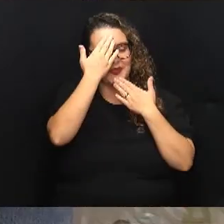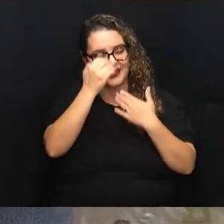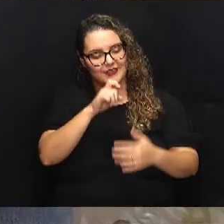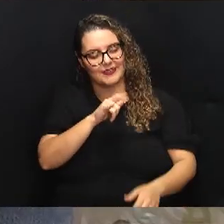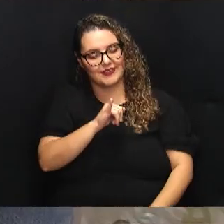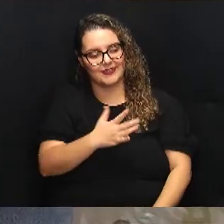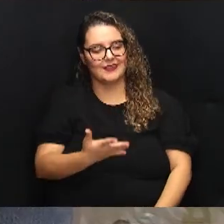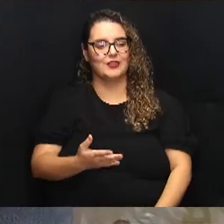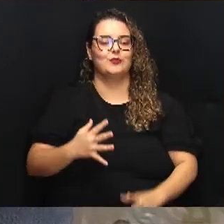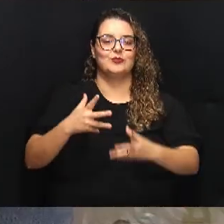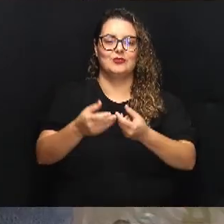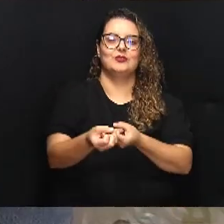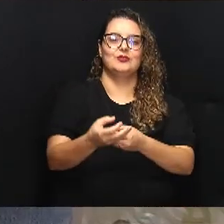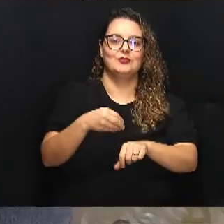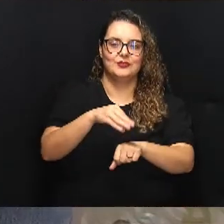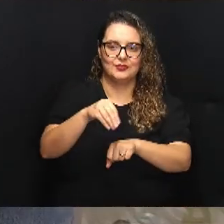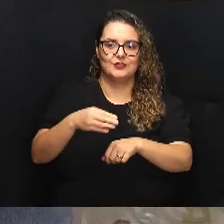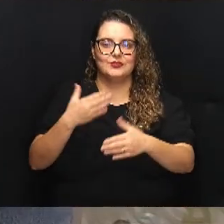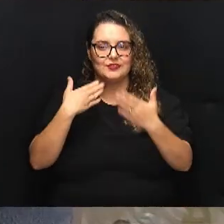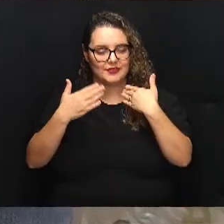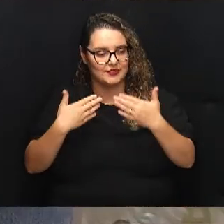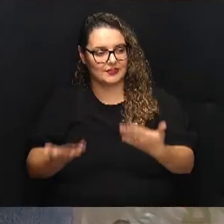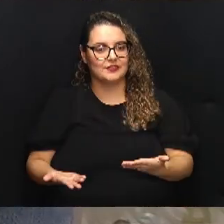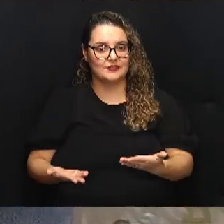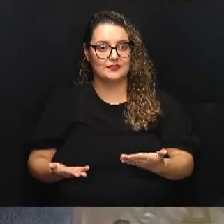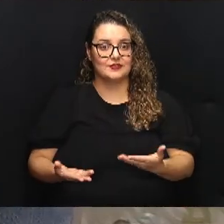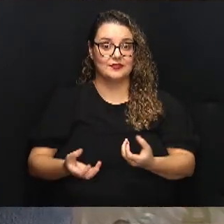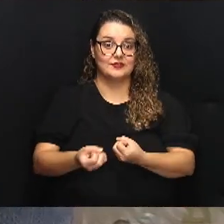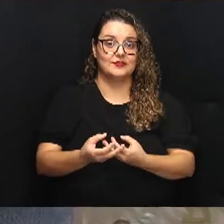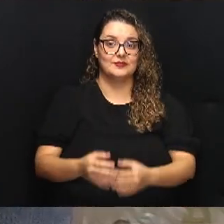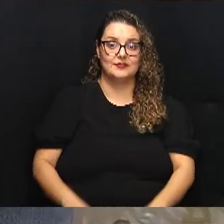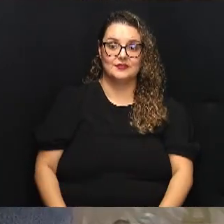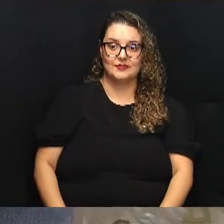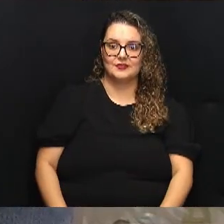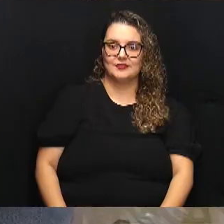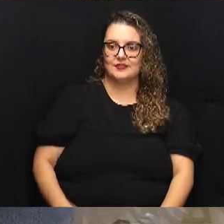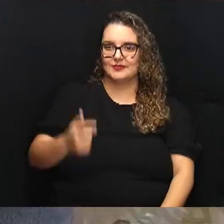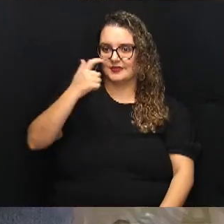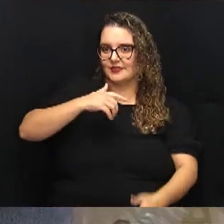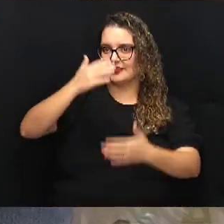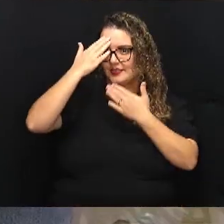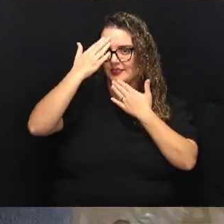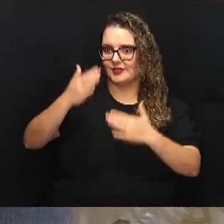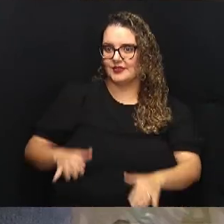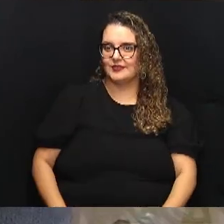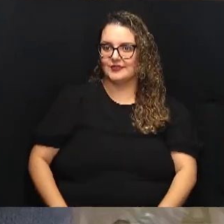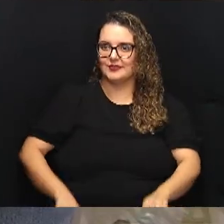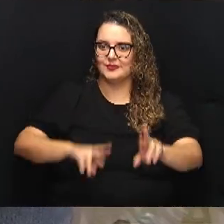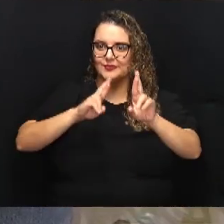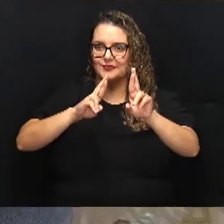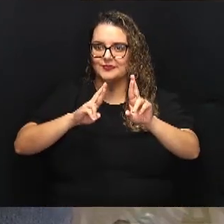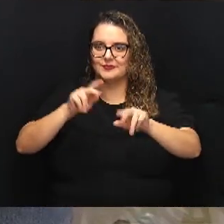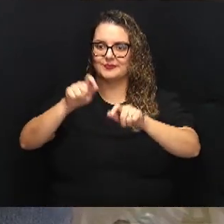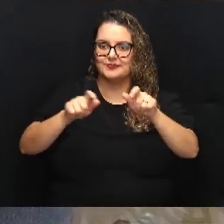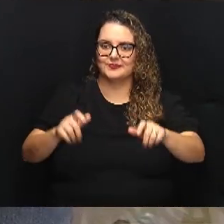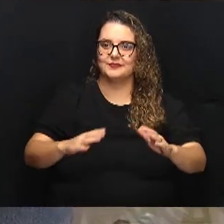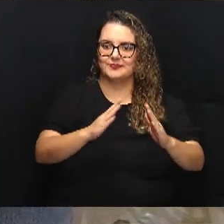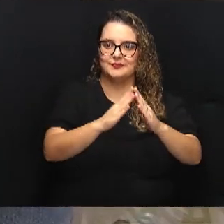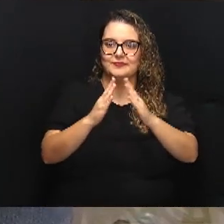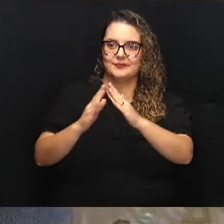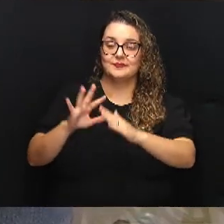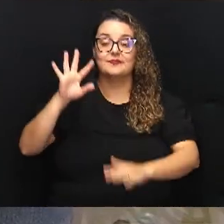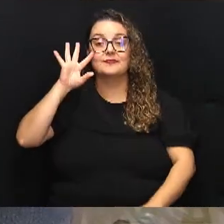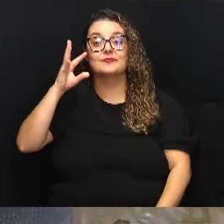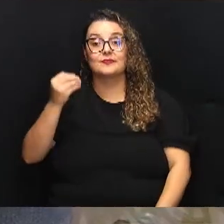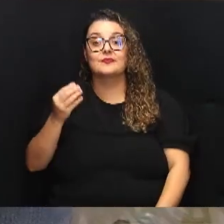uma vez por todas essas dicas, por todas essas informações, viu? Muito obrigado. Eu espero que as pessoas em casa tenham compreendido